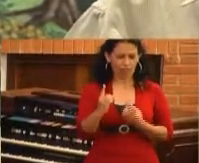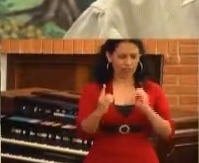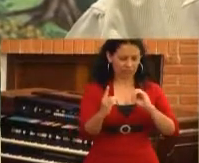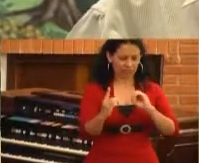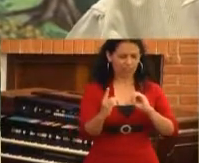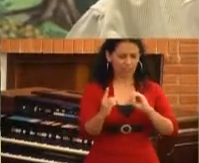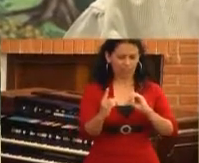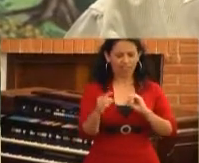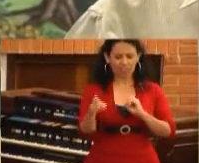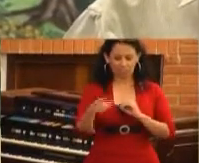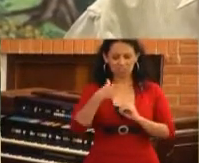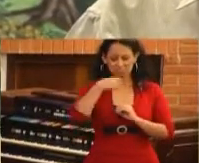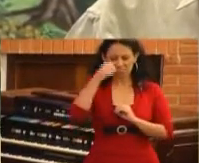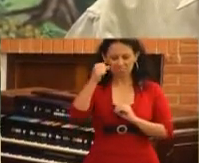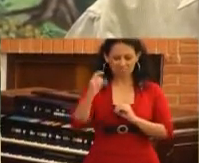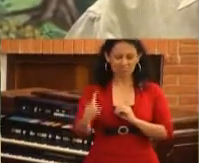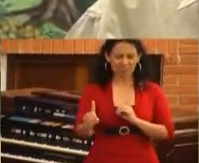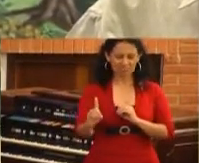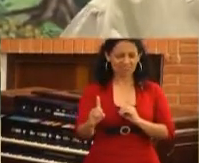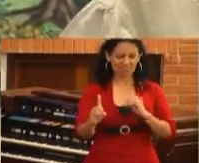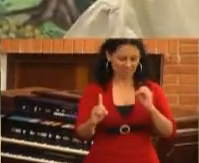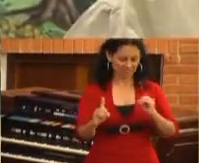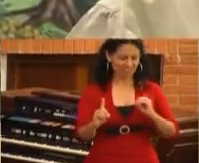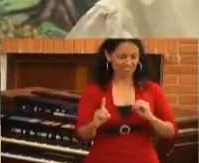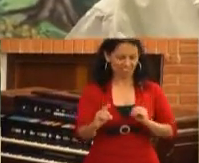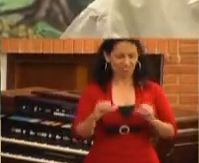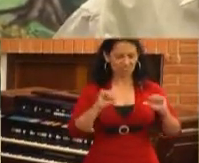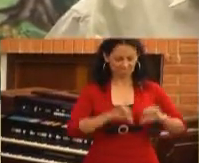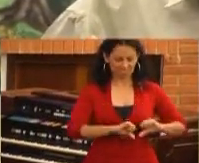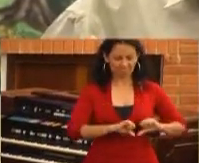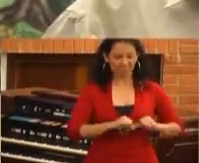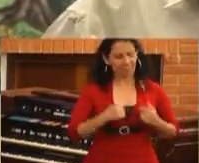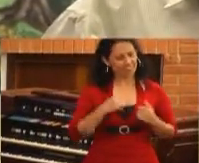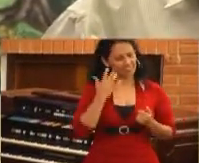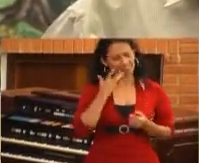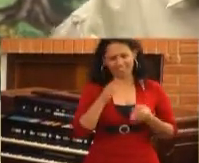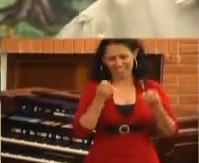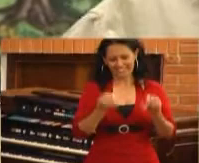Você fez um gol bem feito. Eu não sei lhe explicar.